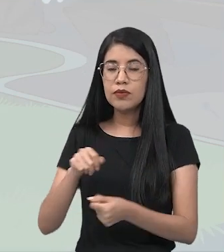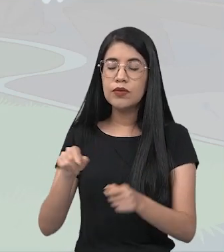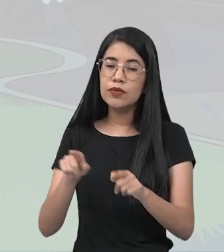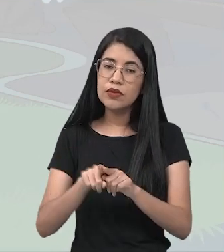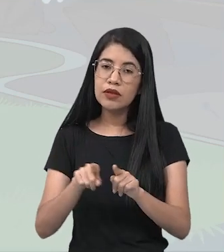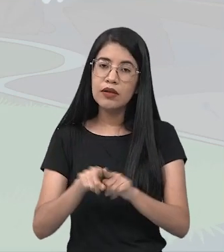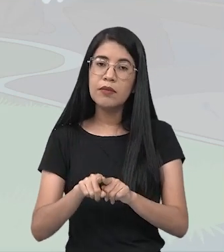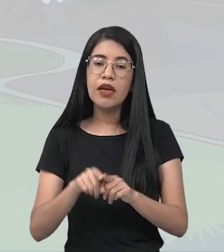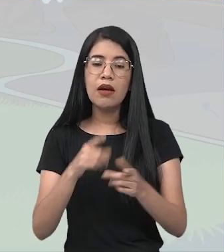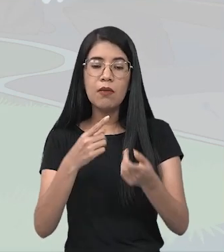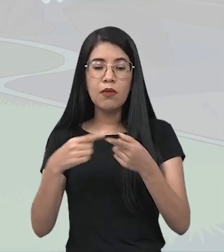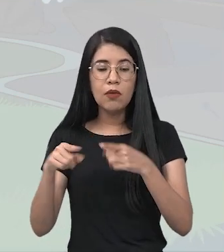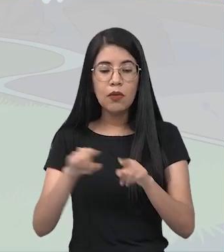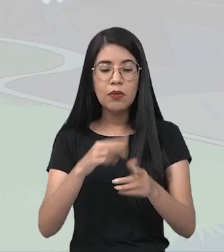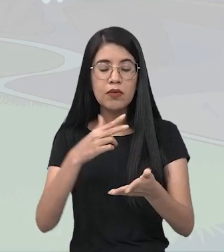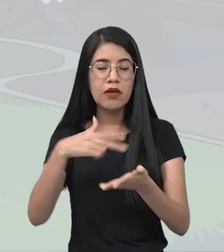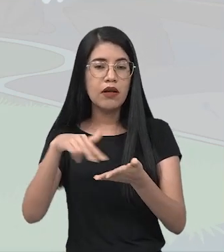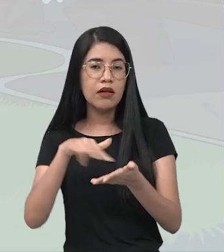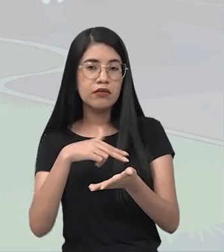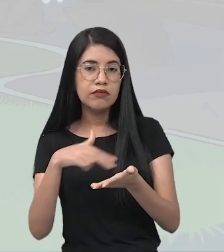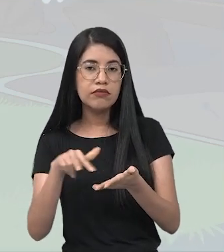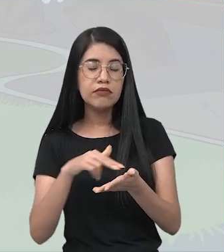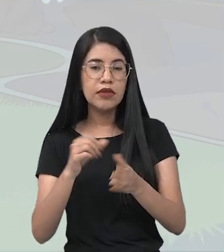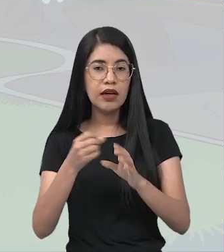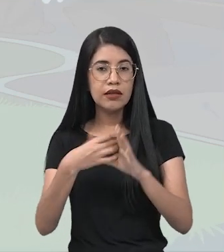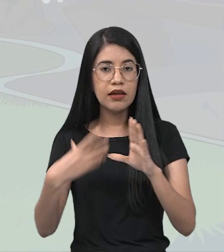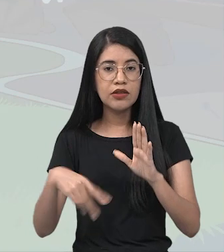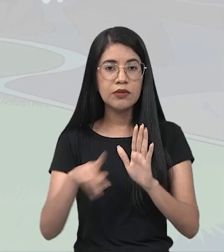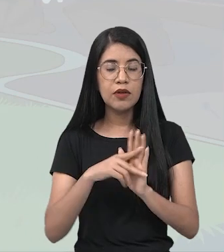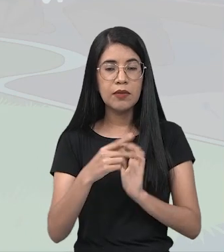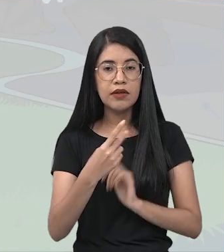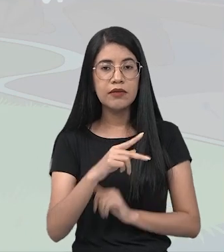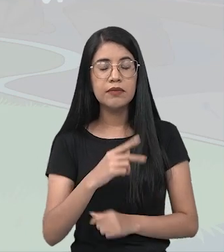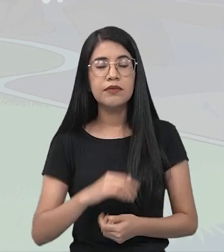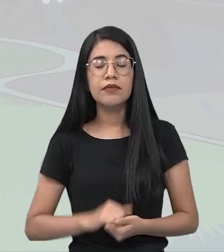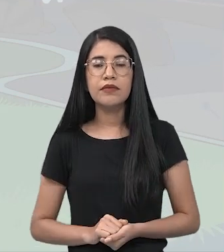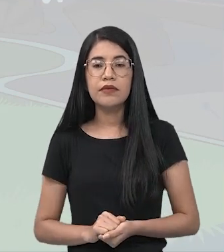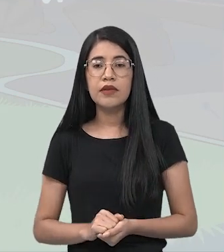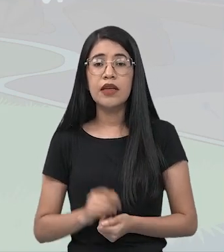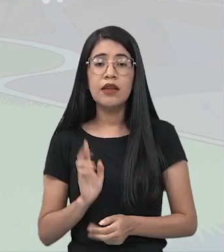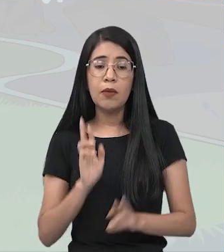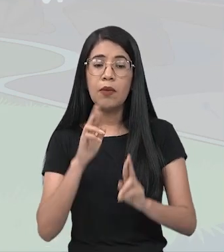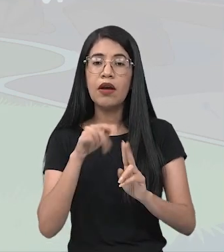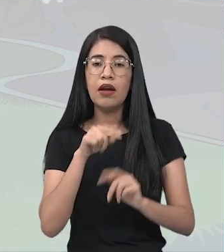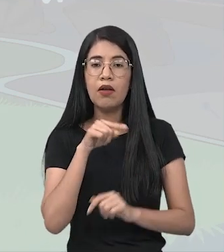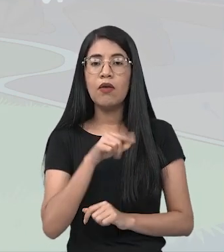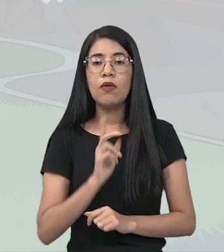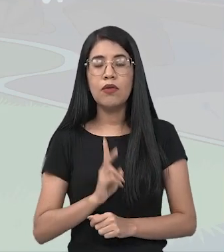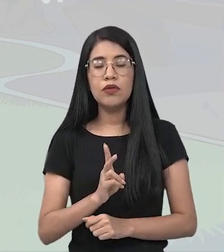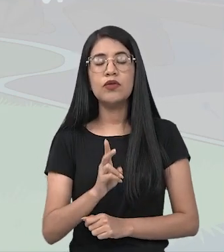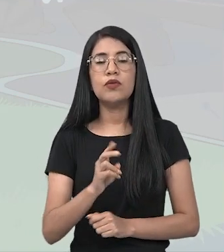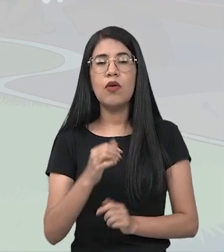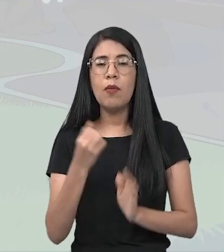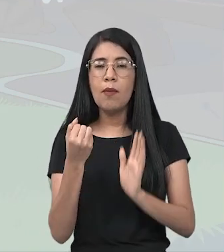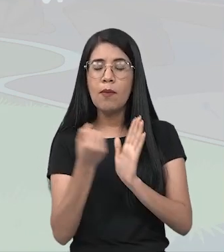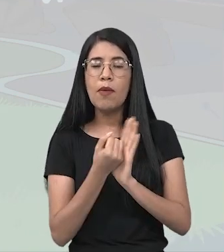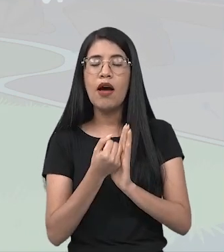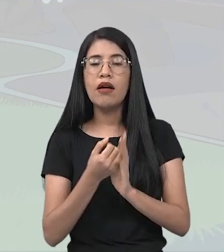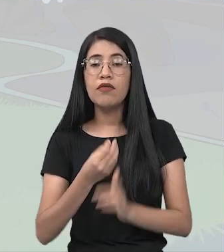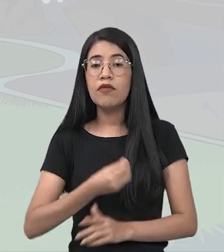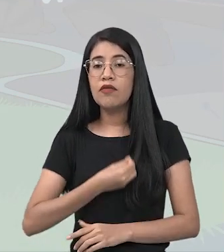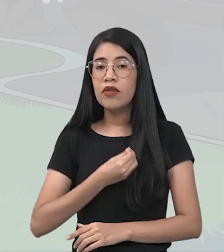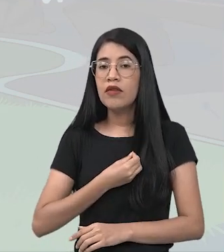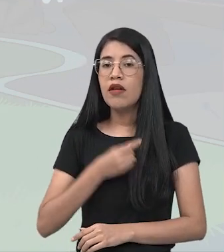sua música, com a sua dança. Então, ele é um ícone, na verdade, muito vivo dentro dos Estados